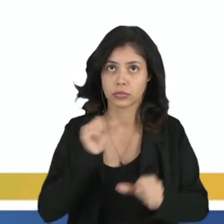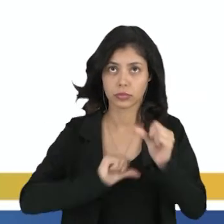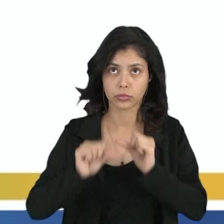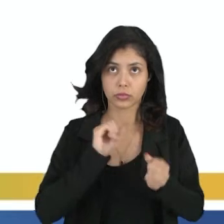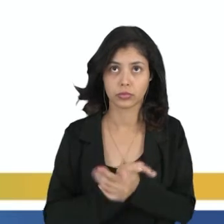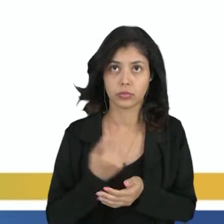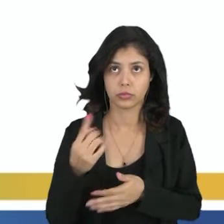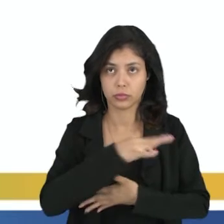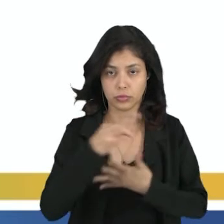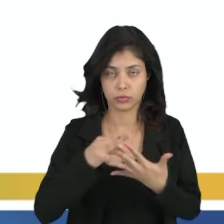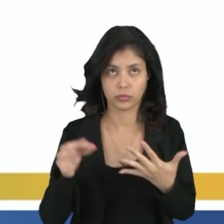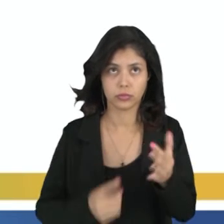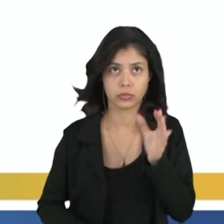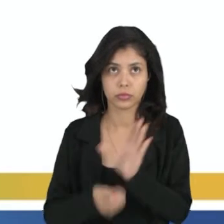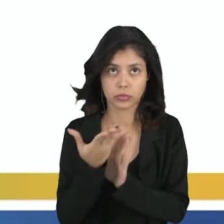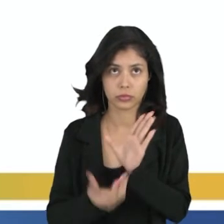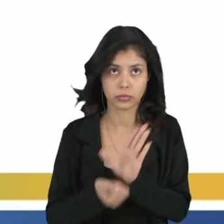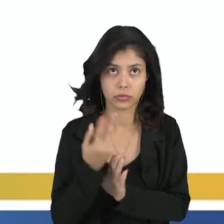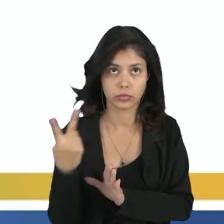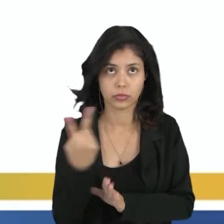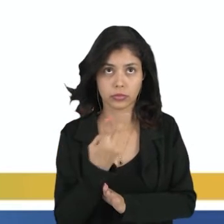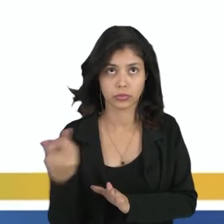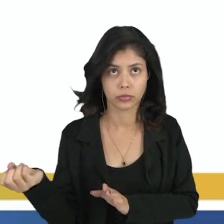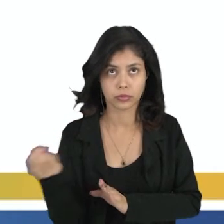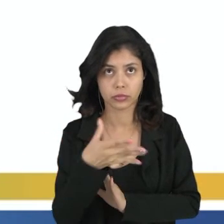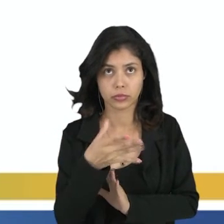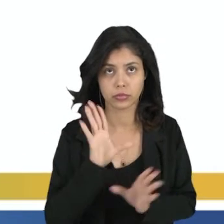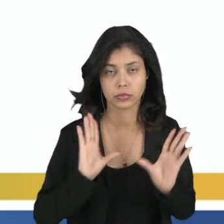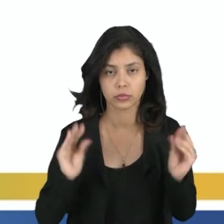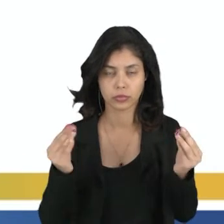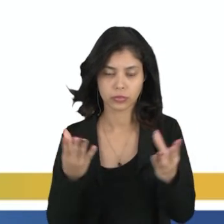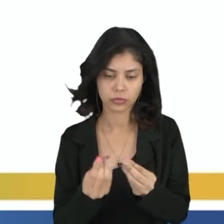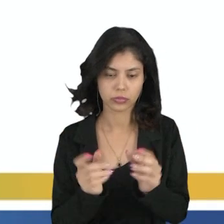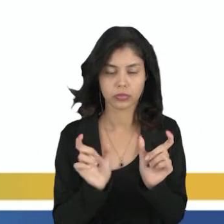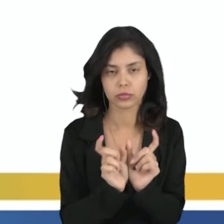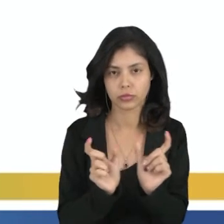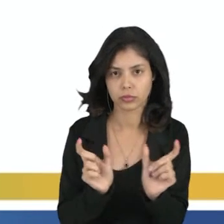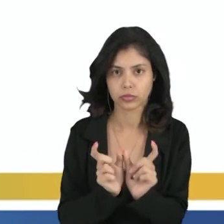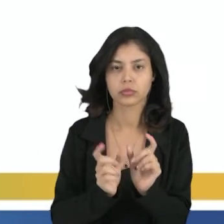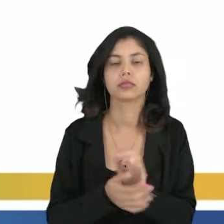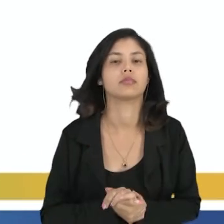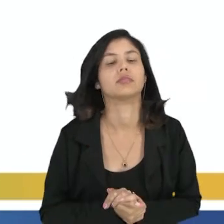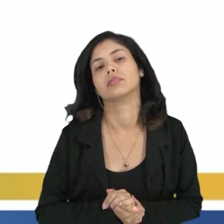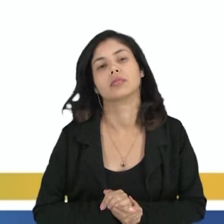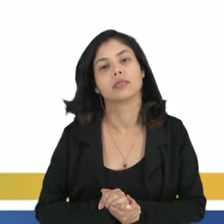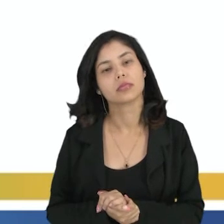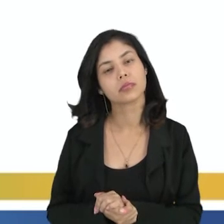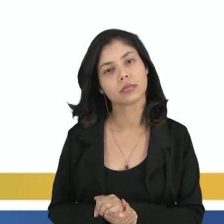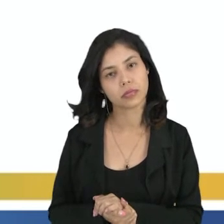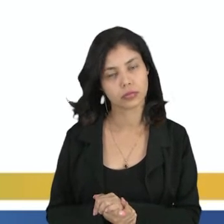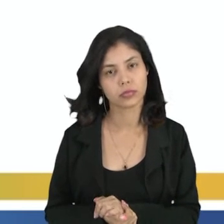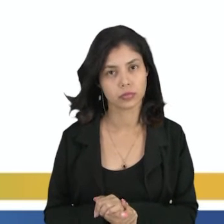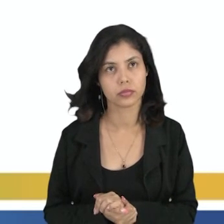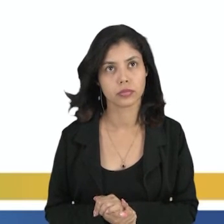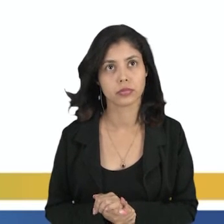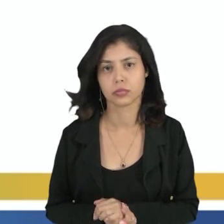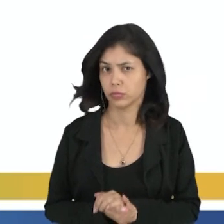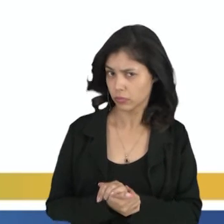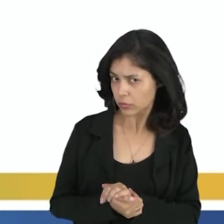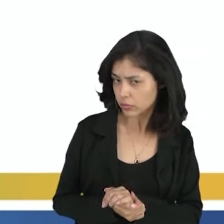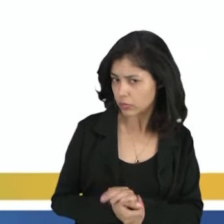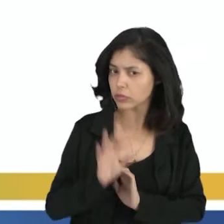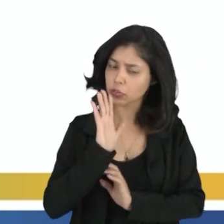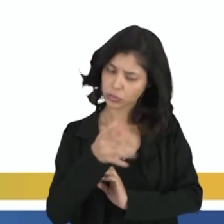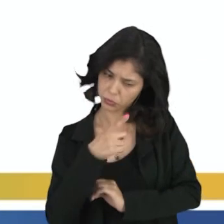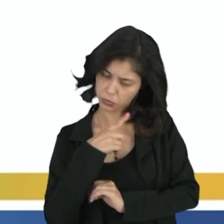reagem trocando um dos seus elementos e produzindo 2 novas substâncias compostas. Opa, então